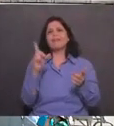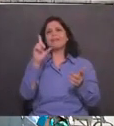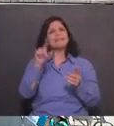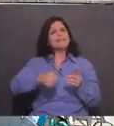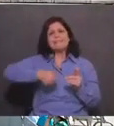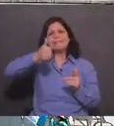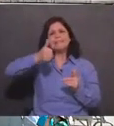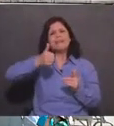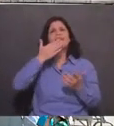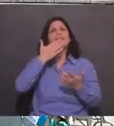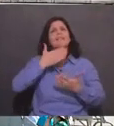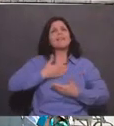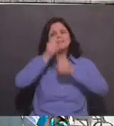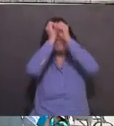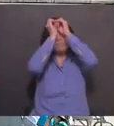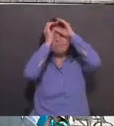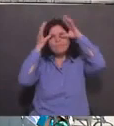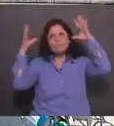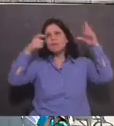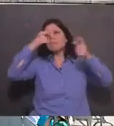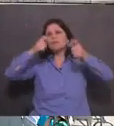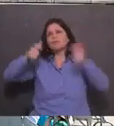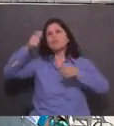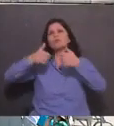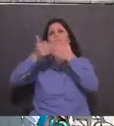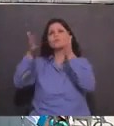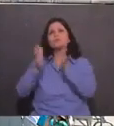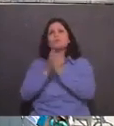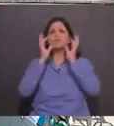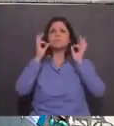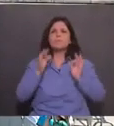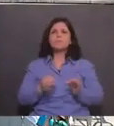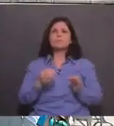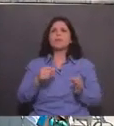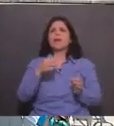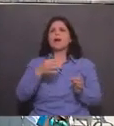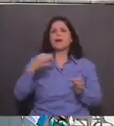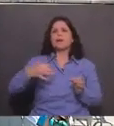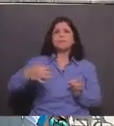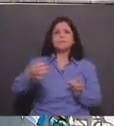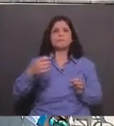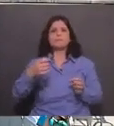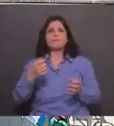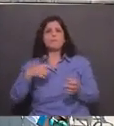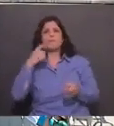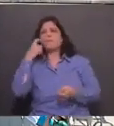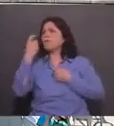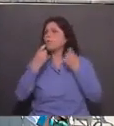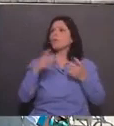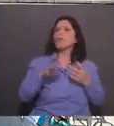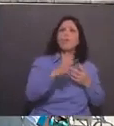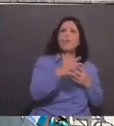profundamente inspirador para a humanidade que nós somos, frequentemente desorientada e perdida nas suas